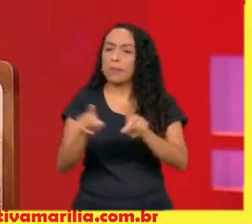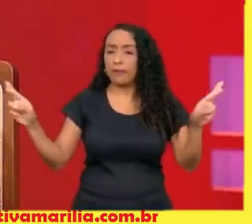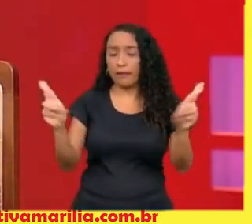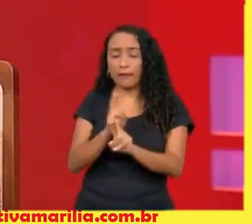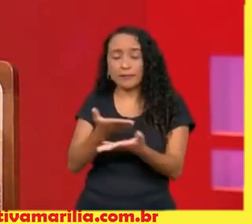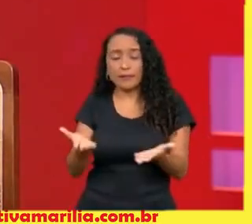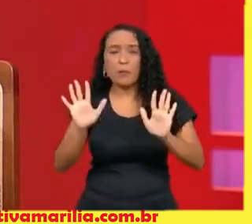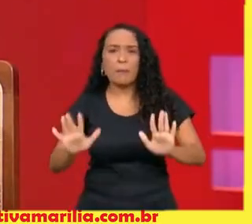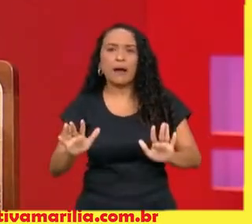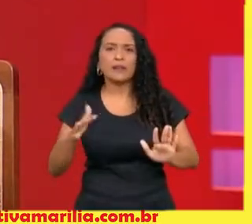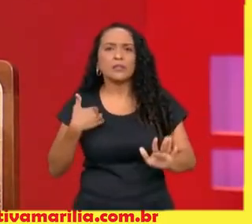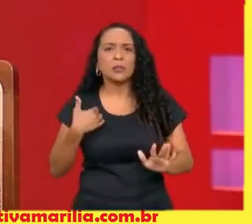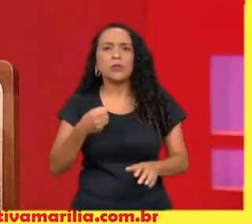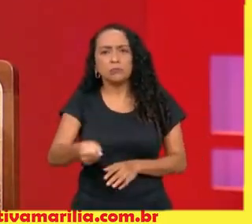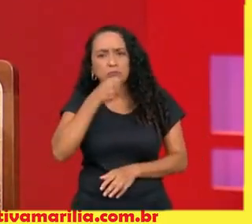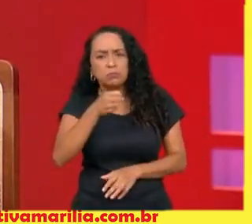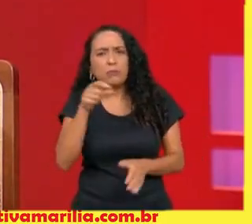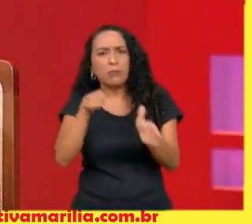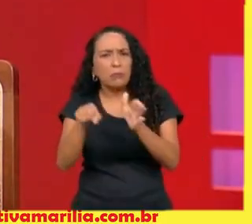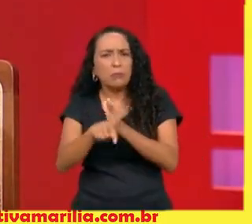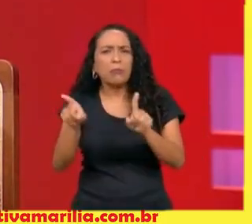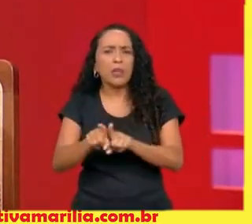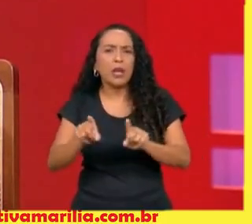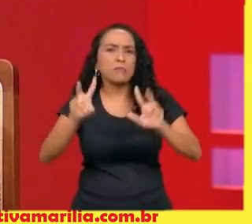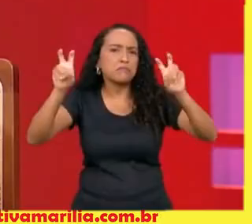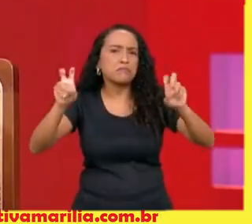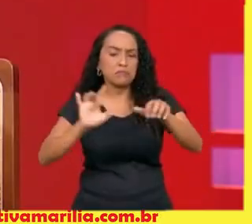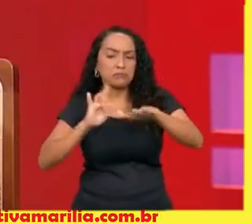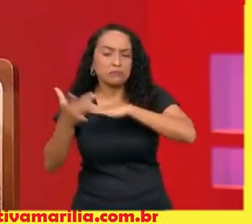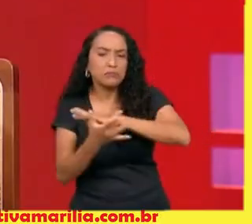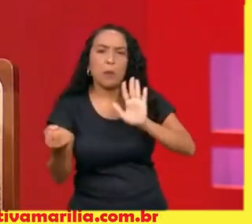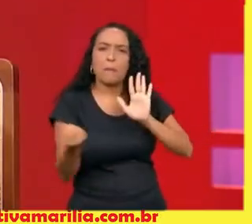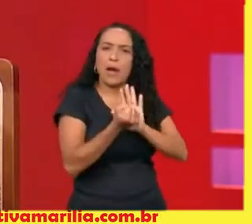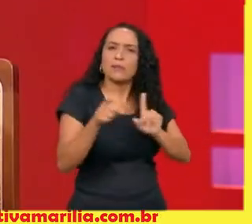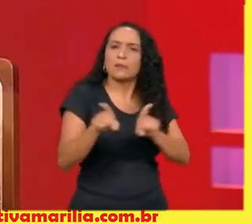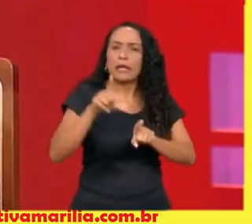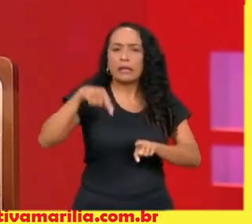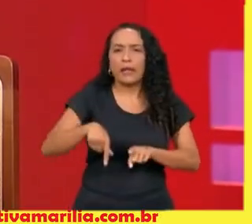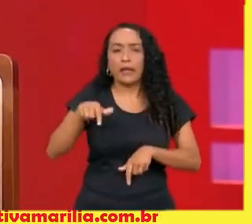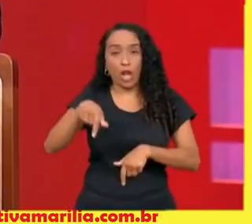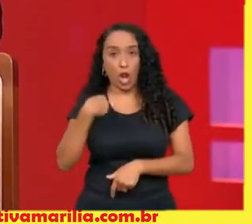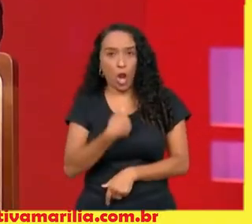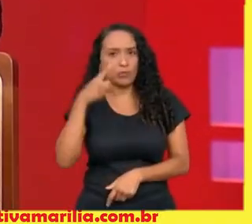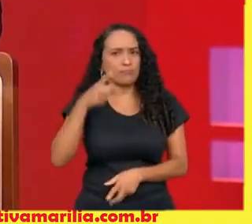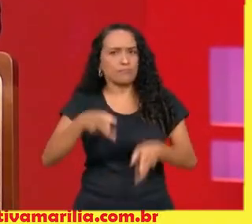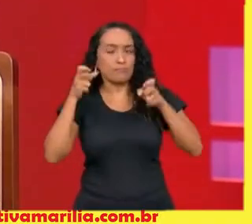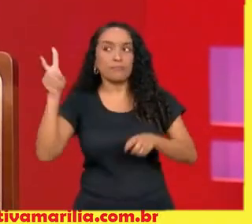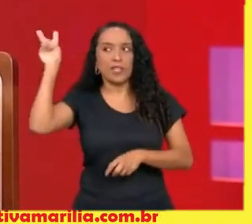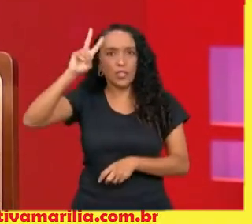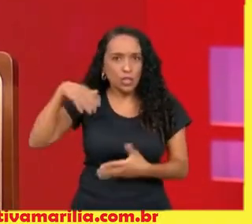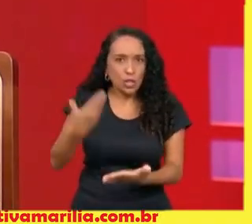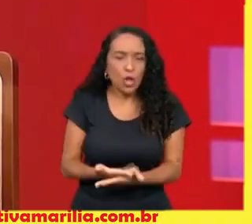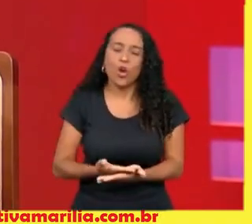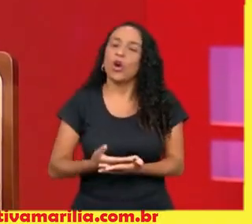também, mas eu tenho feito muita entrevista aqui, falado muito sobre redes sociais, o impacto que elas têm, inclusive, no nosso entendimento da história, da nossa